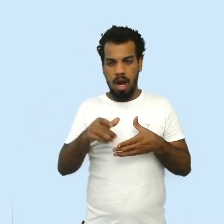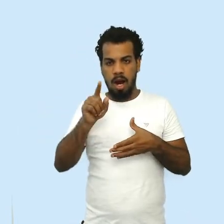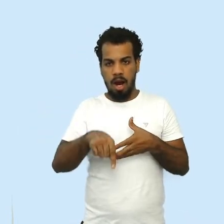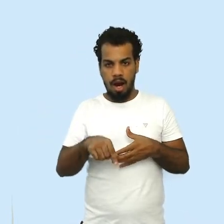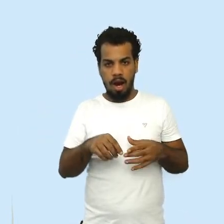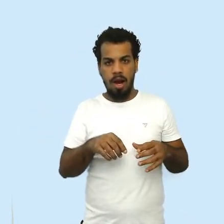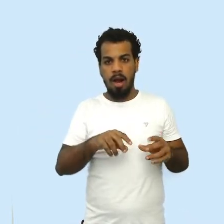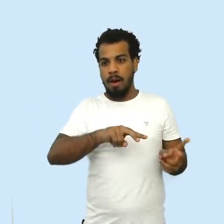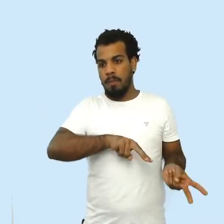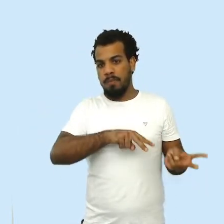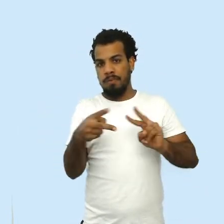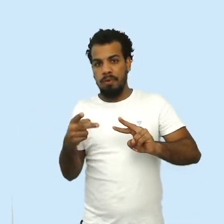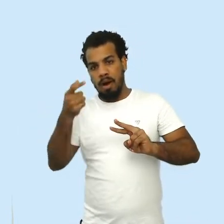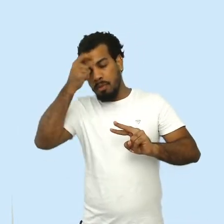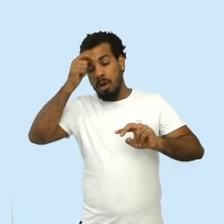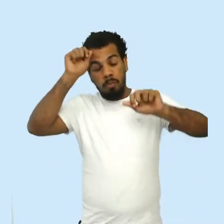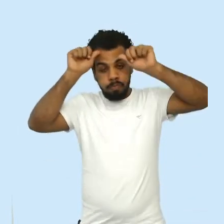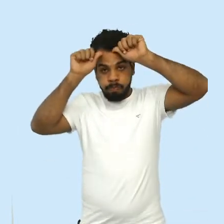vai para